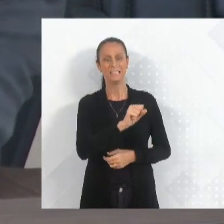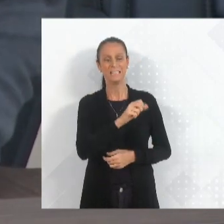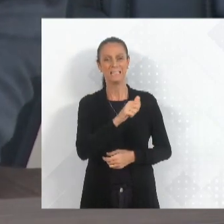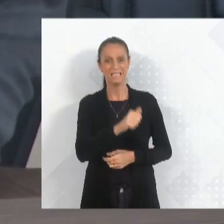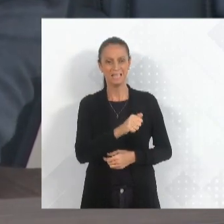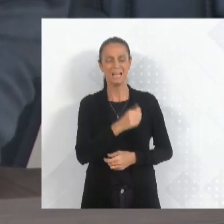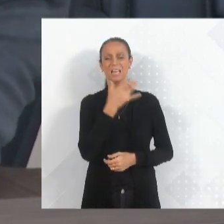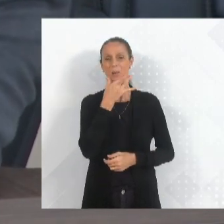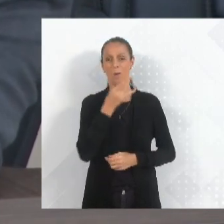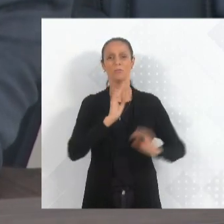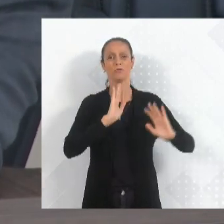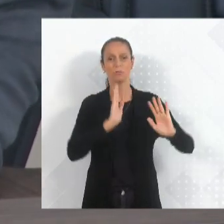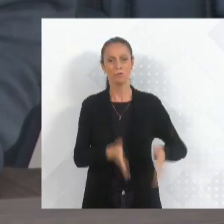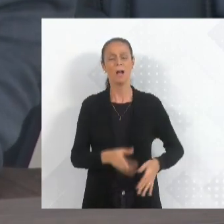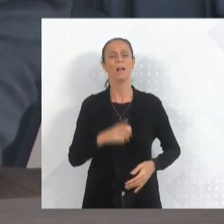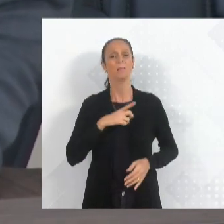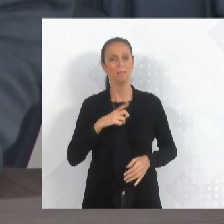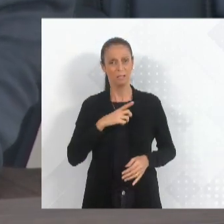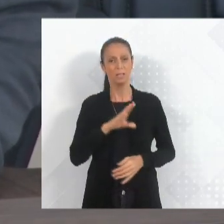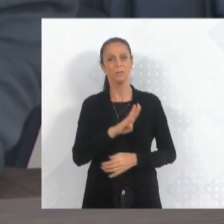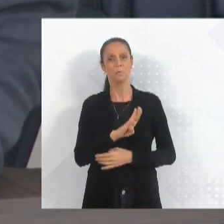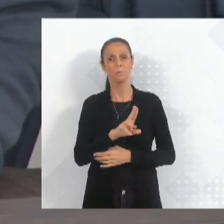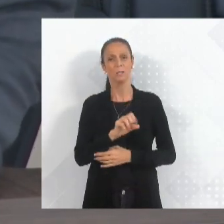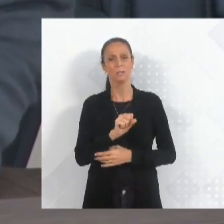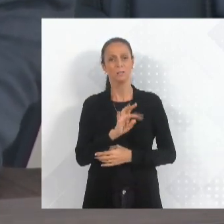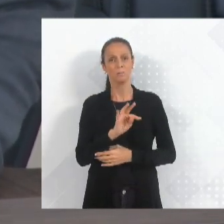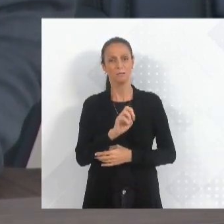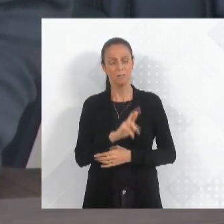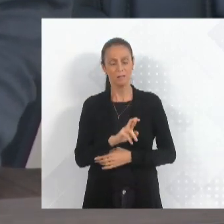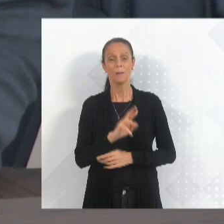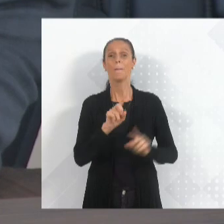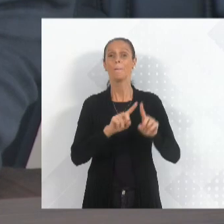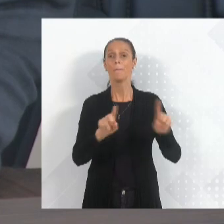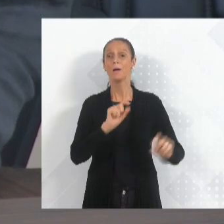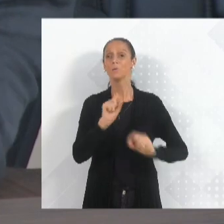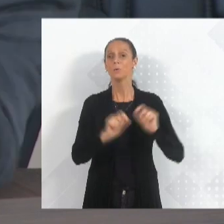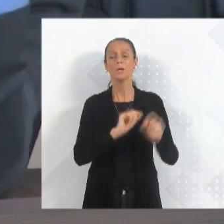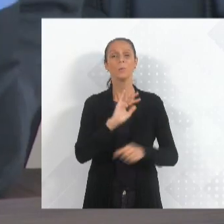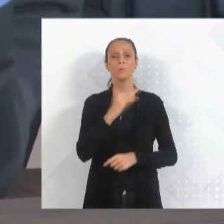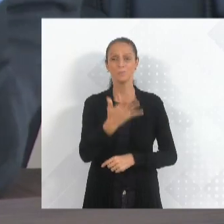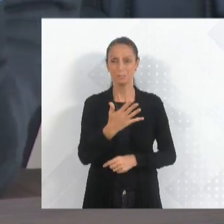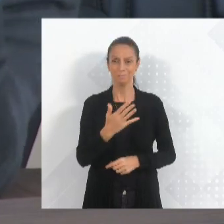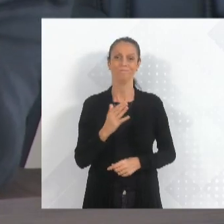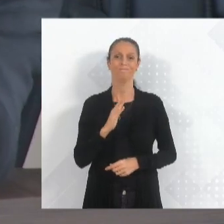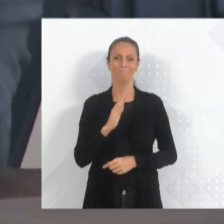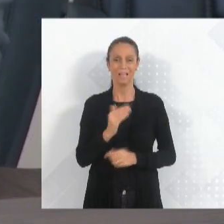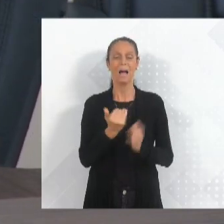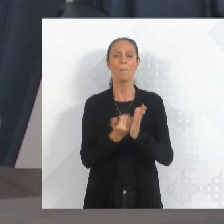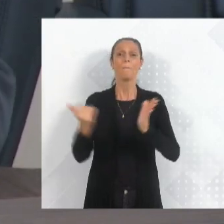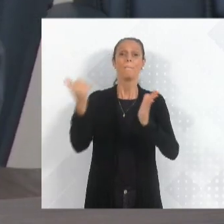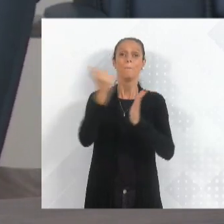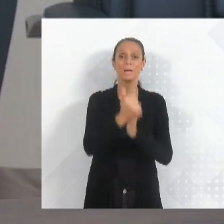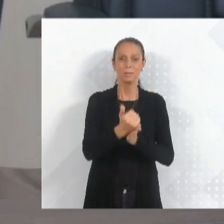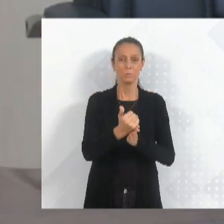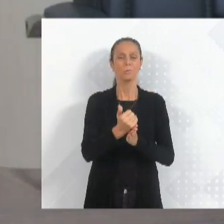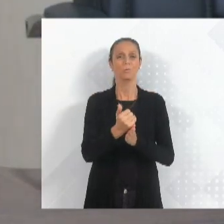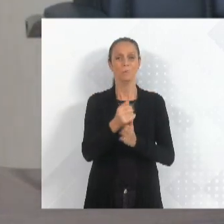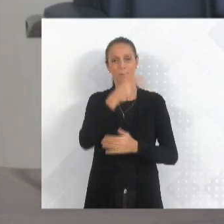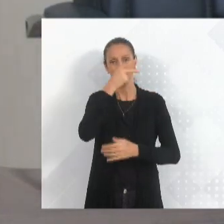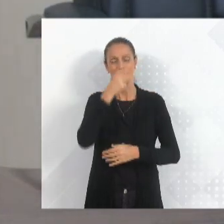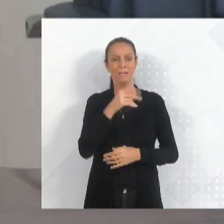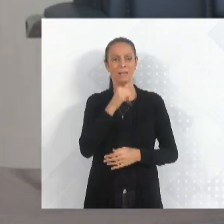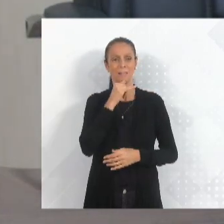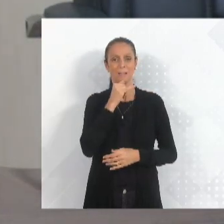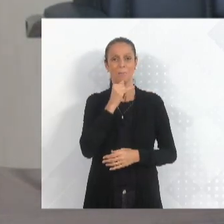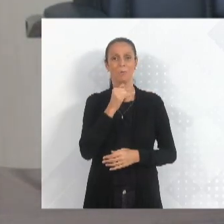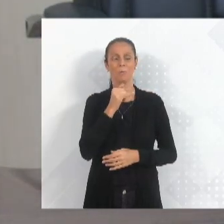E o problema, realmente, é que com o consumo, nas razões que eu falei no início da nossa